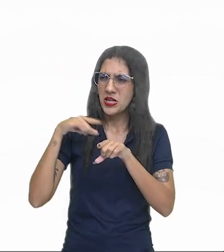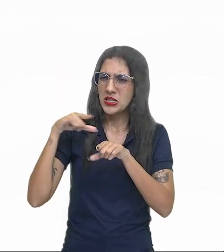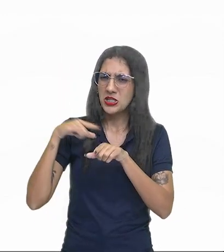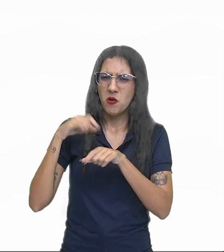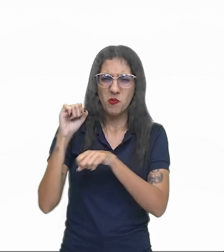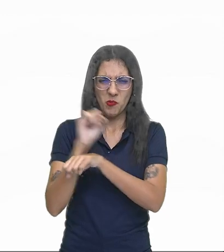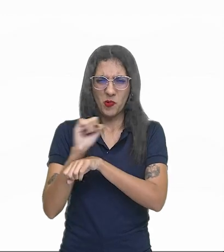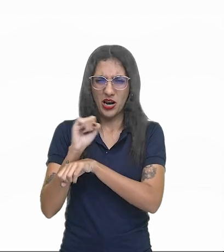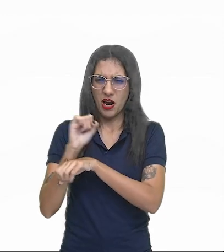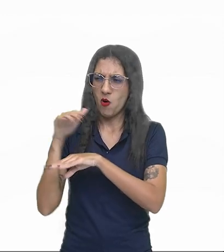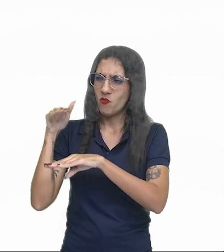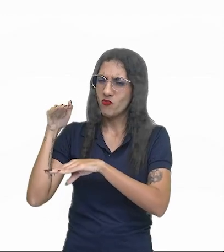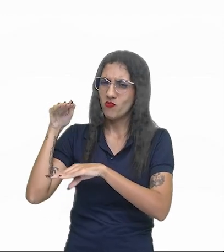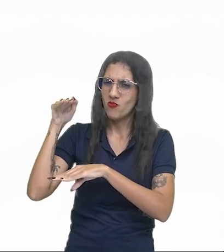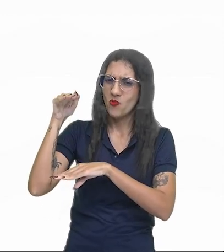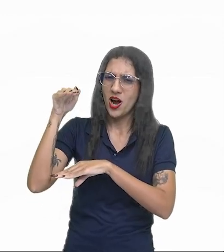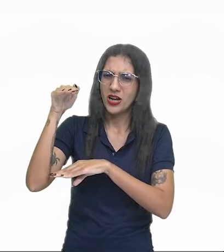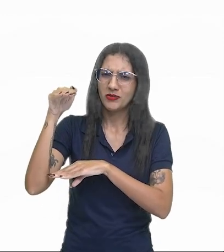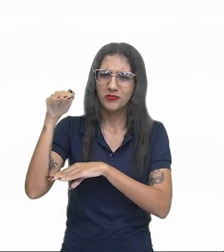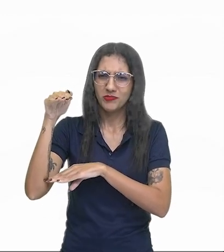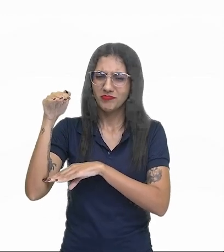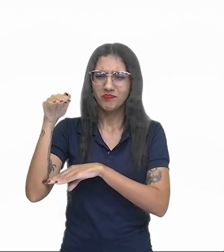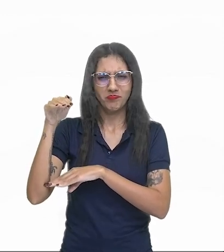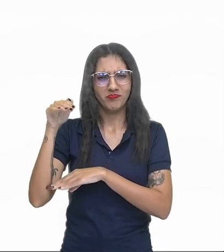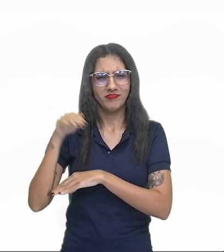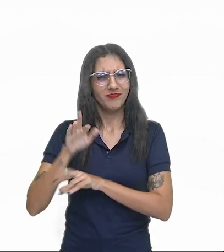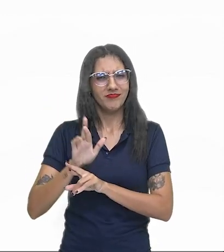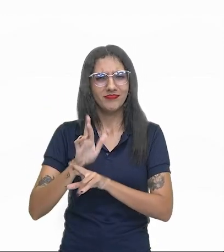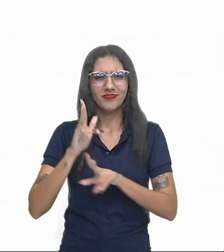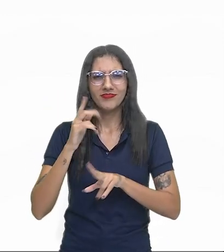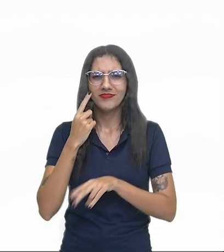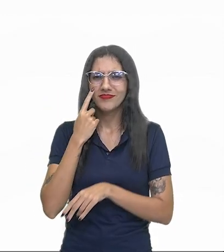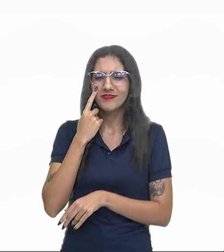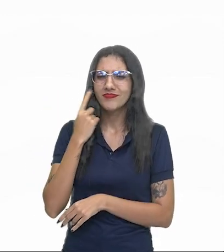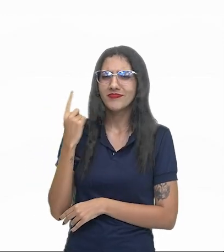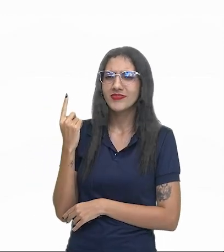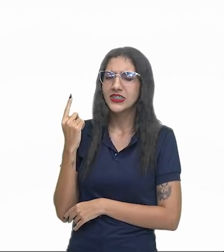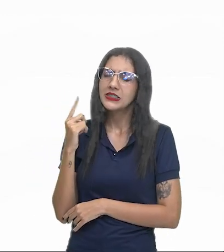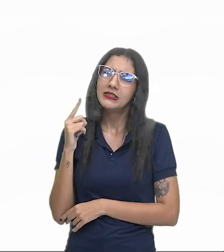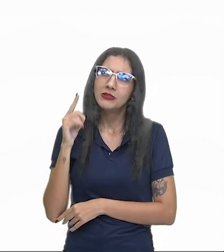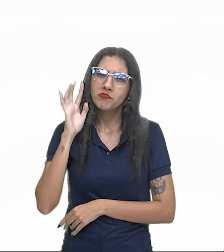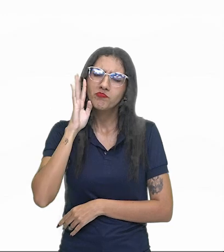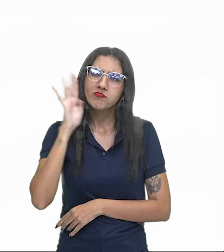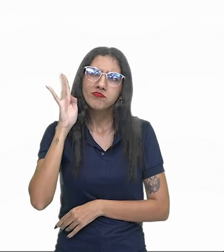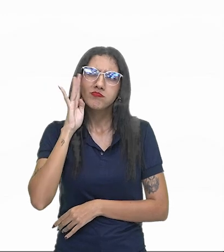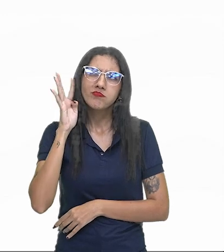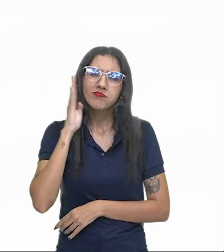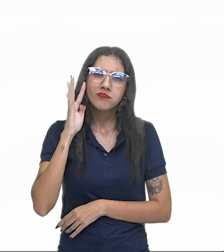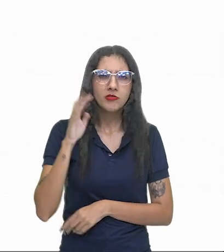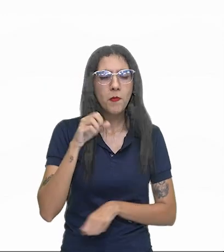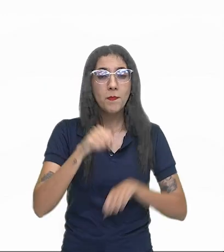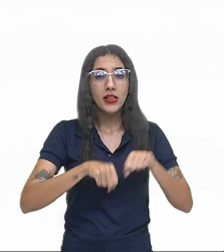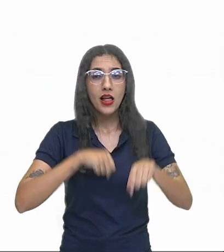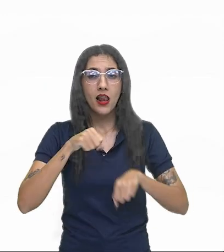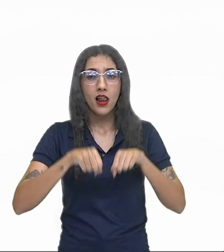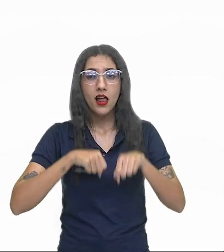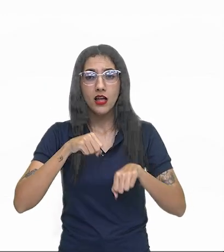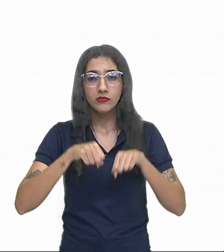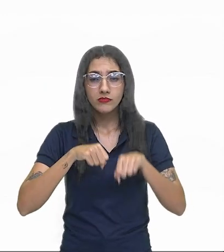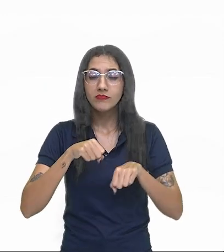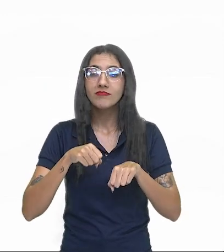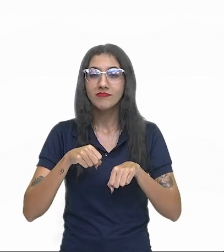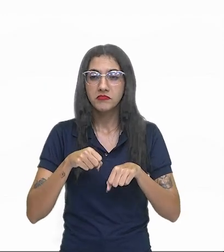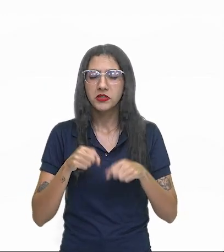as nuvens, não tem rodas. Em vez de ele estar pedalando, fazendo esse esforço físico, que por um lado é